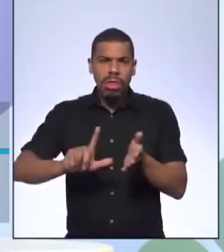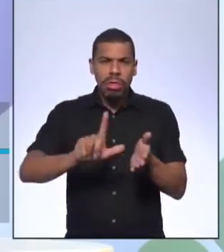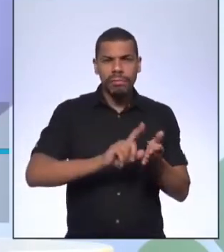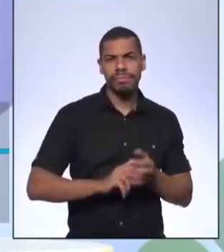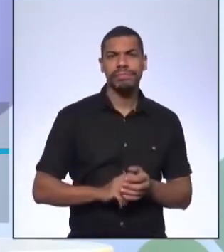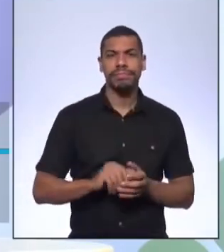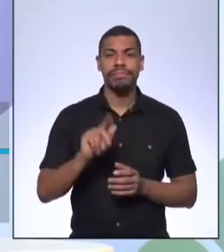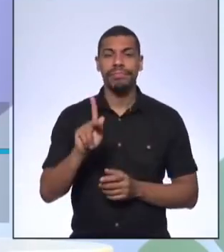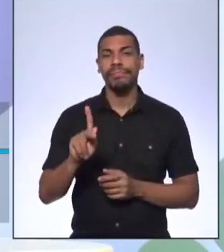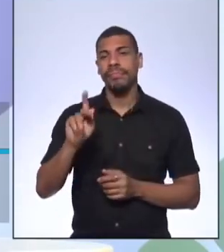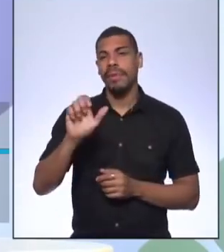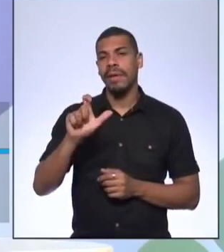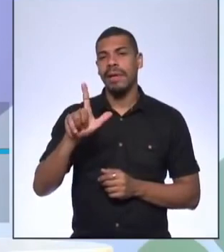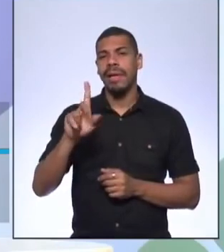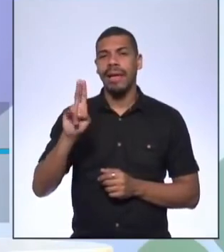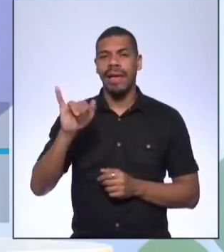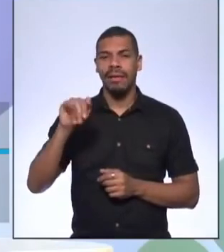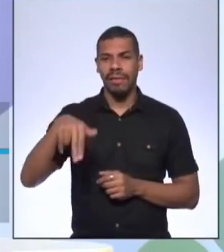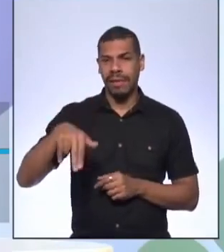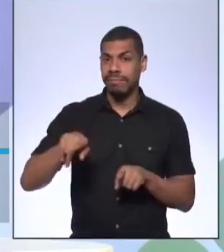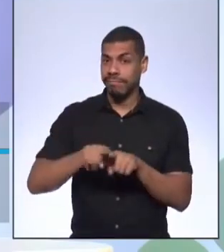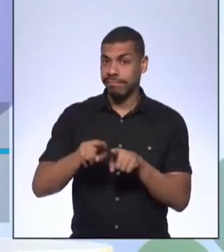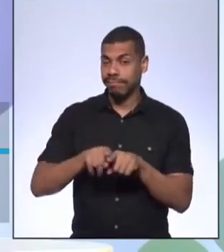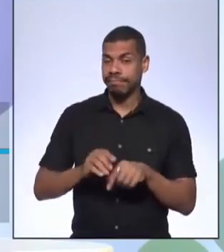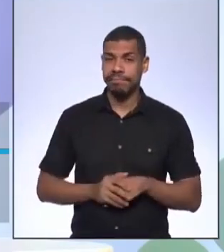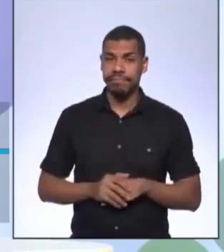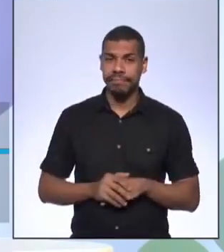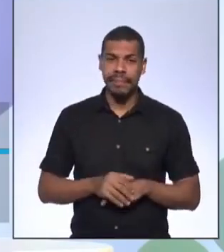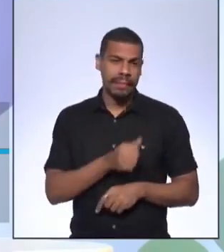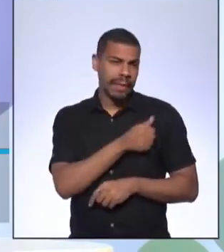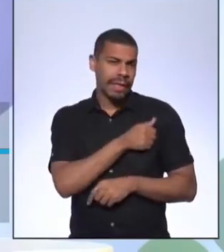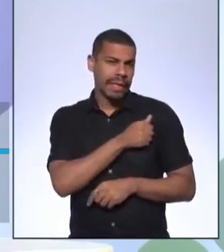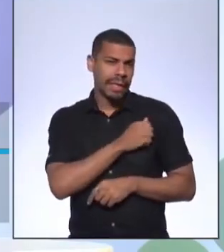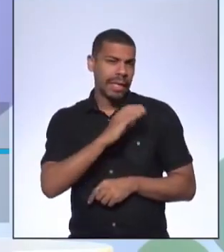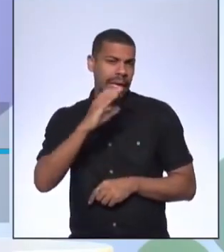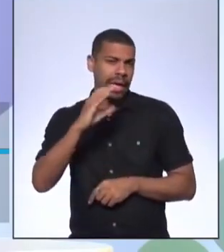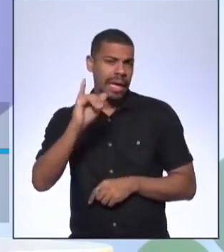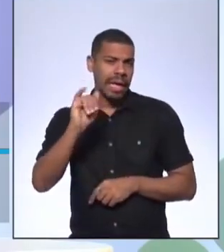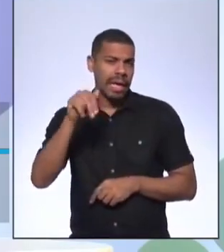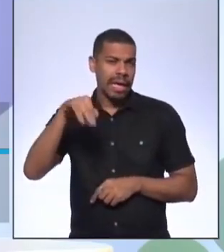também fala comércio. A Cíntia, ela pontua aí os